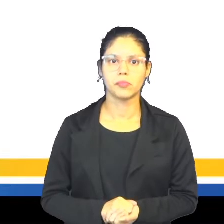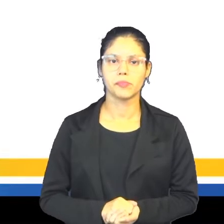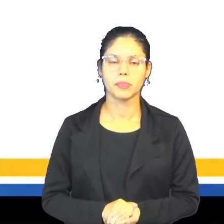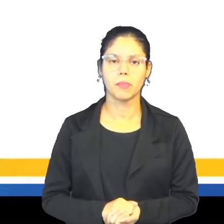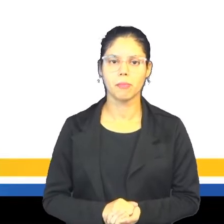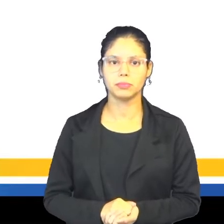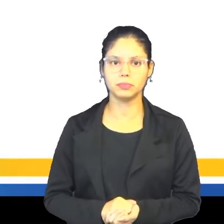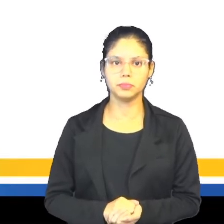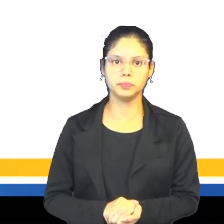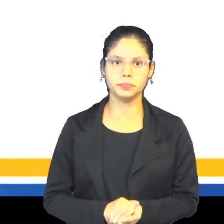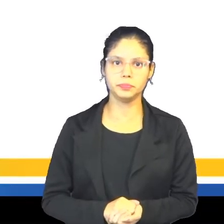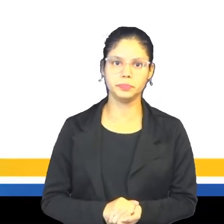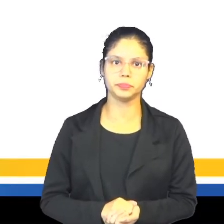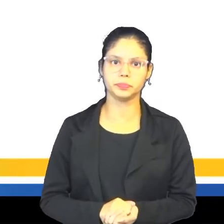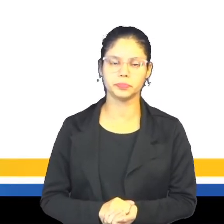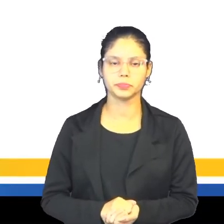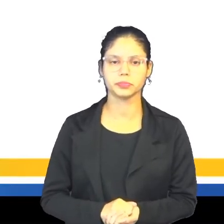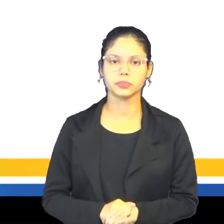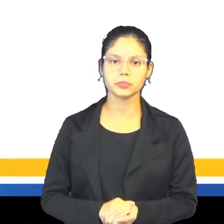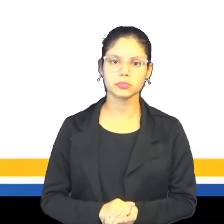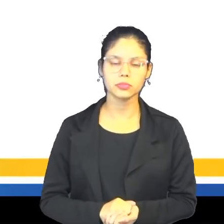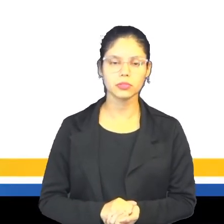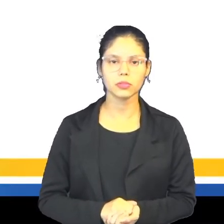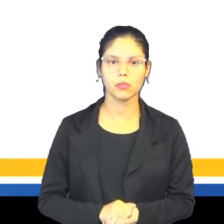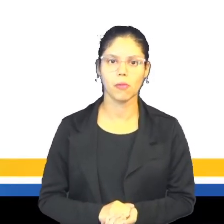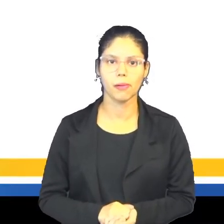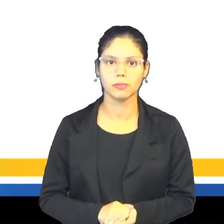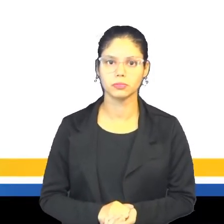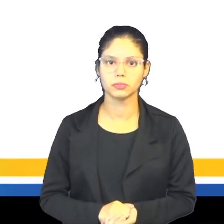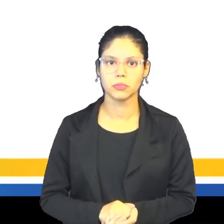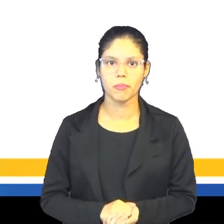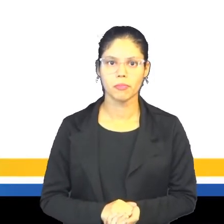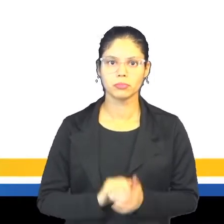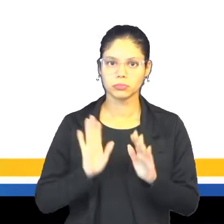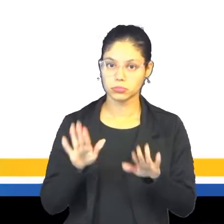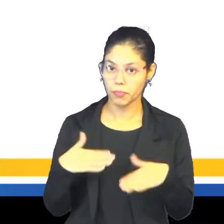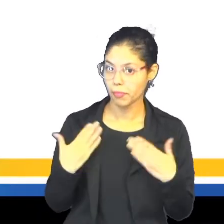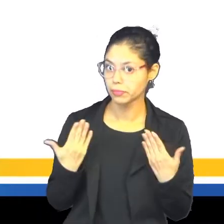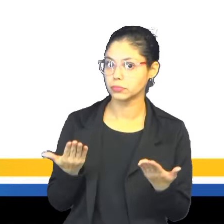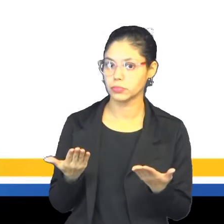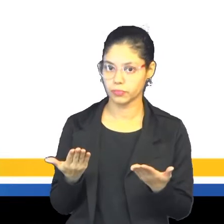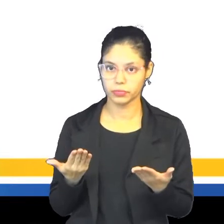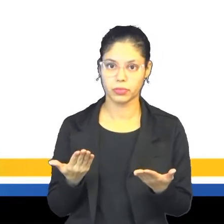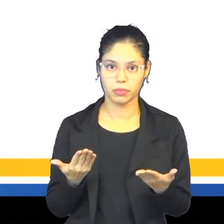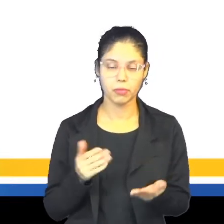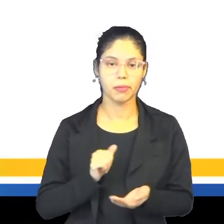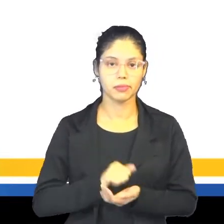indica, o como indica modo. Qual,